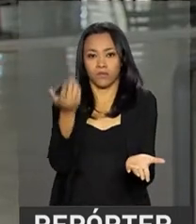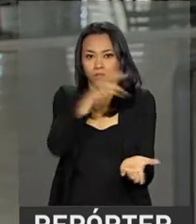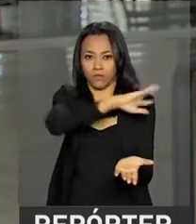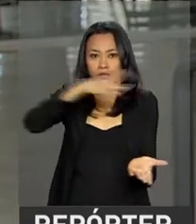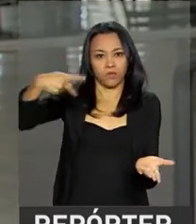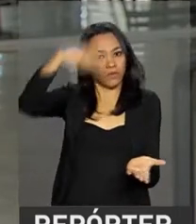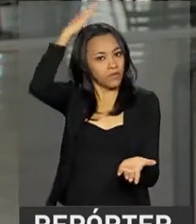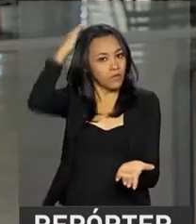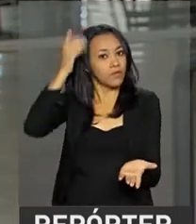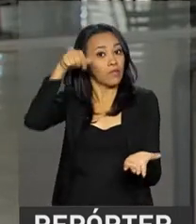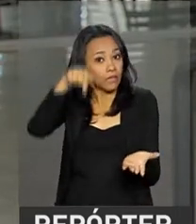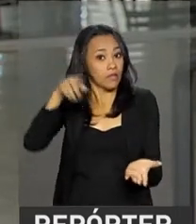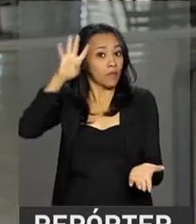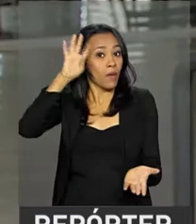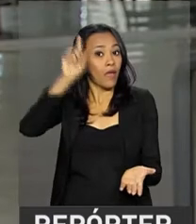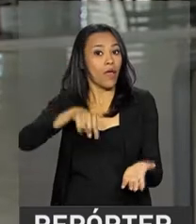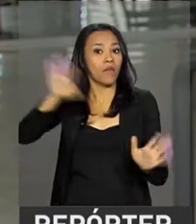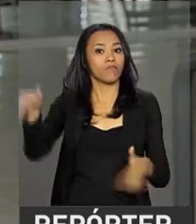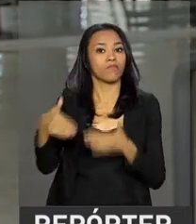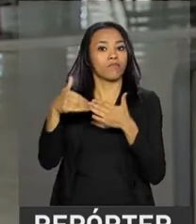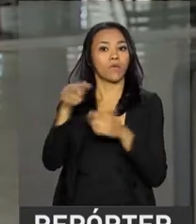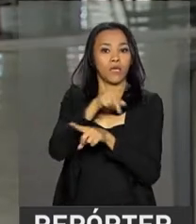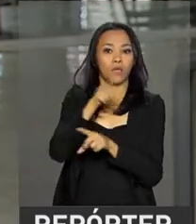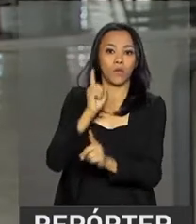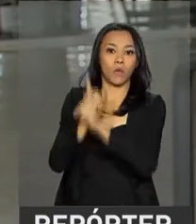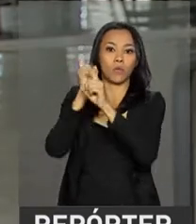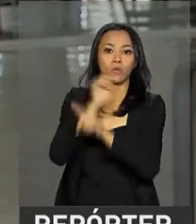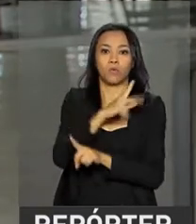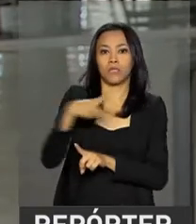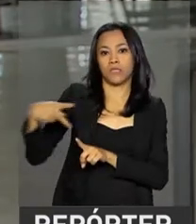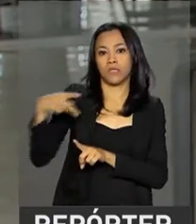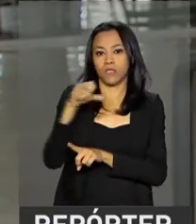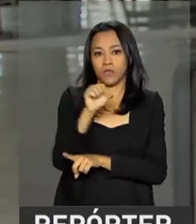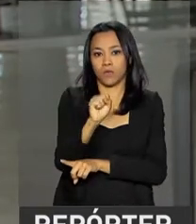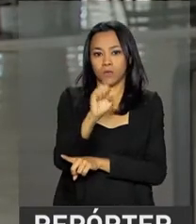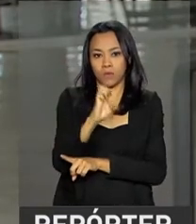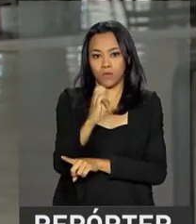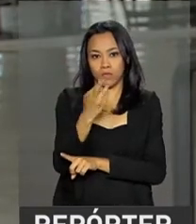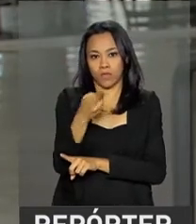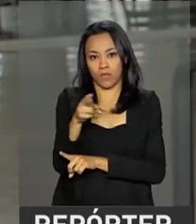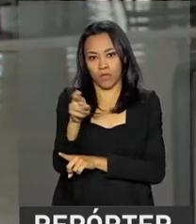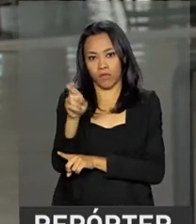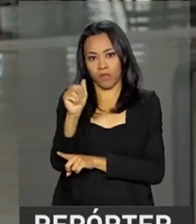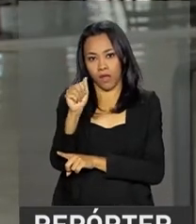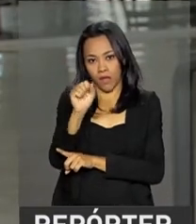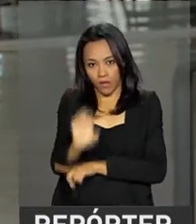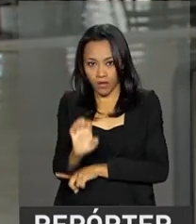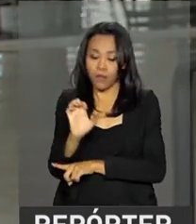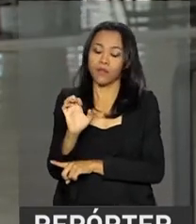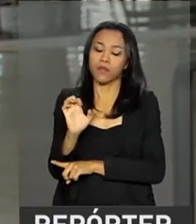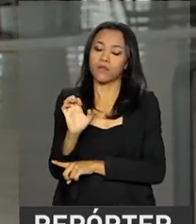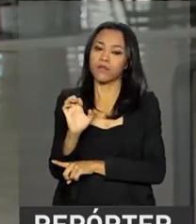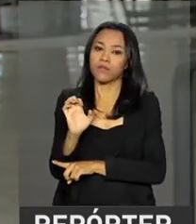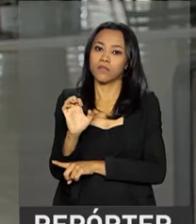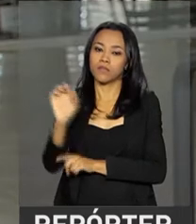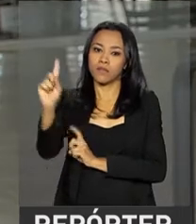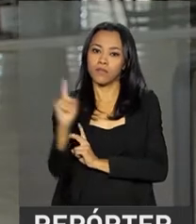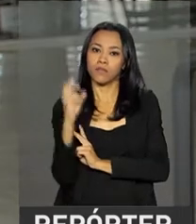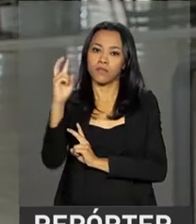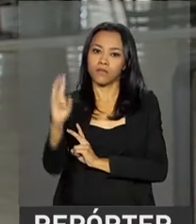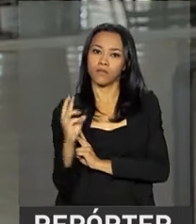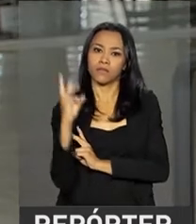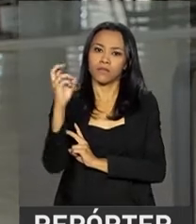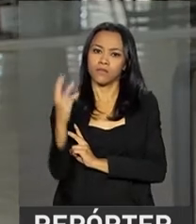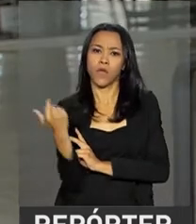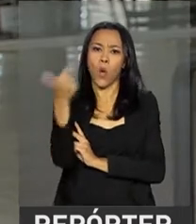um encontro com o presidente do SEBRAE, Guilherme Affif Domingos, que vai estar acompanhado de membros da União